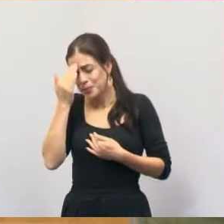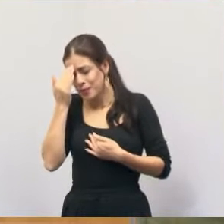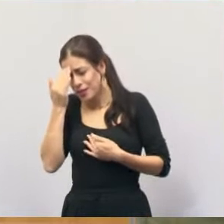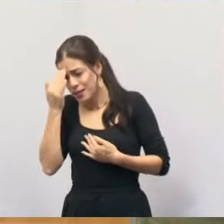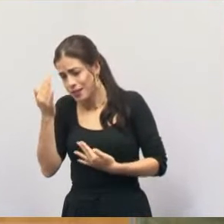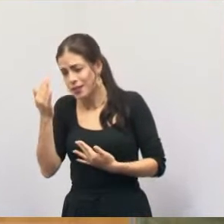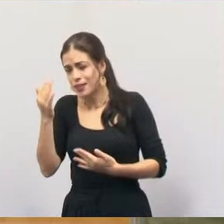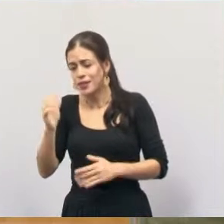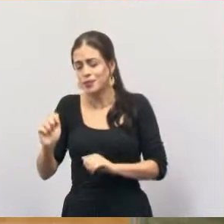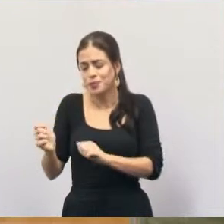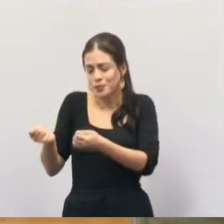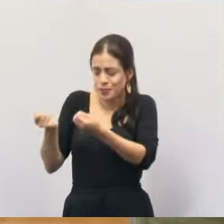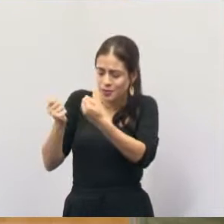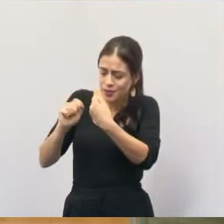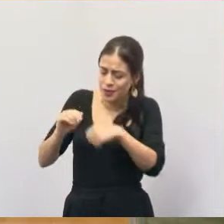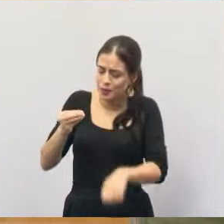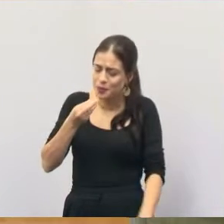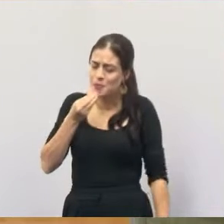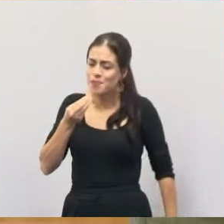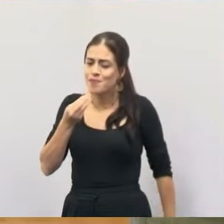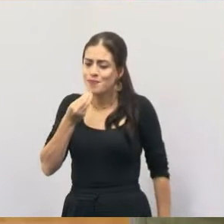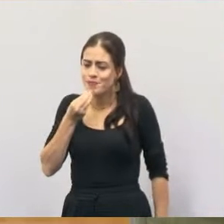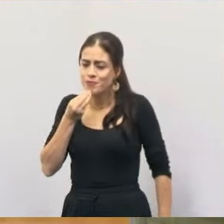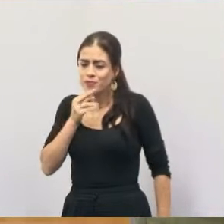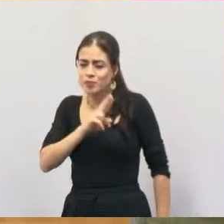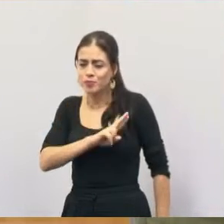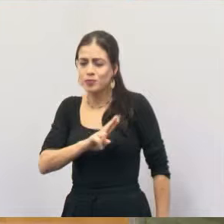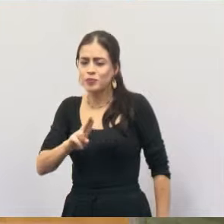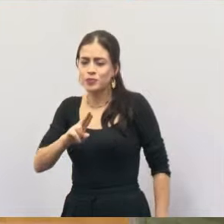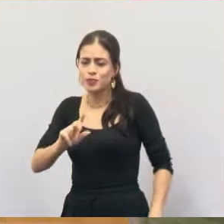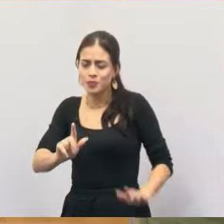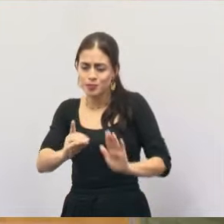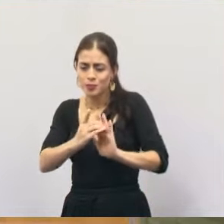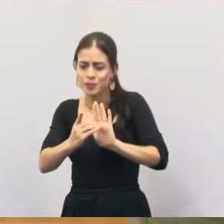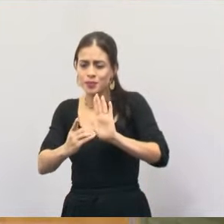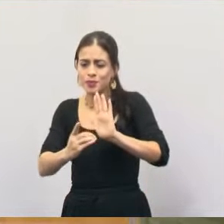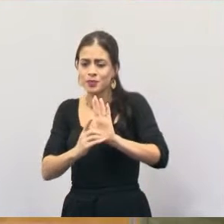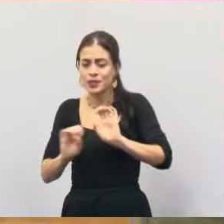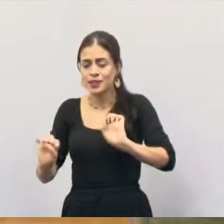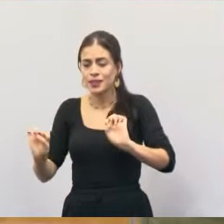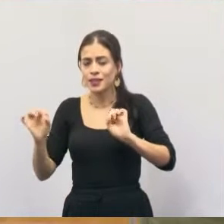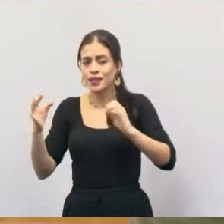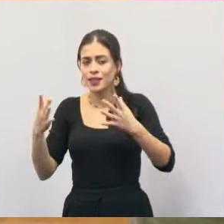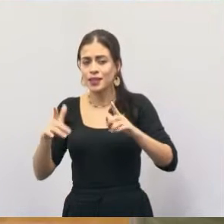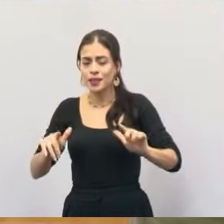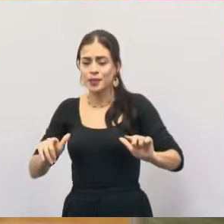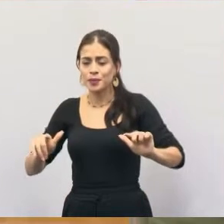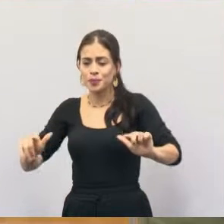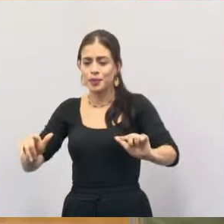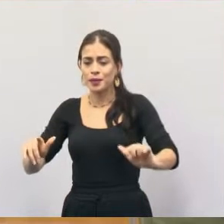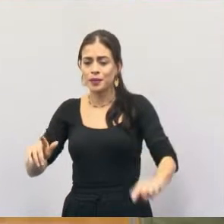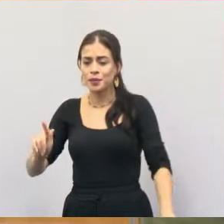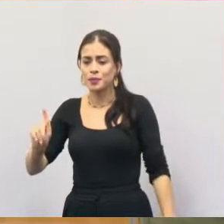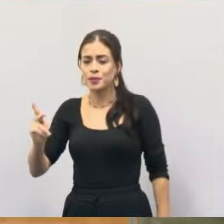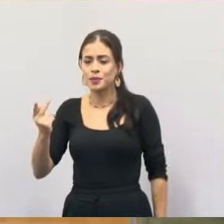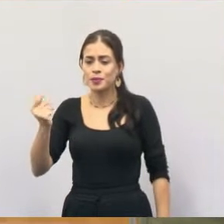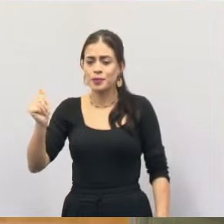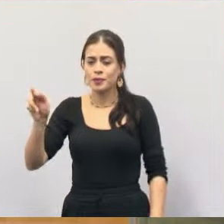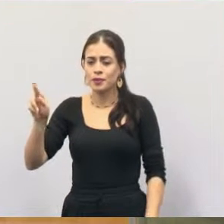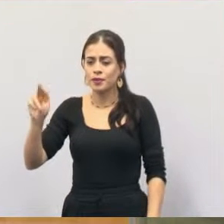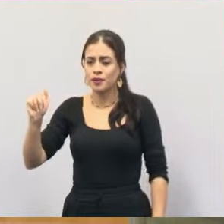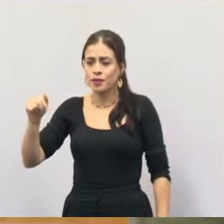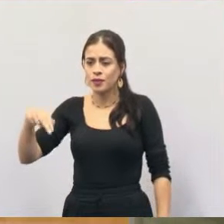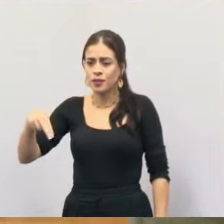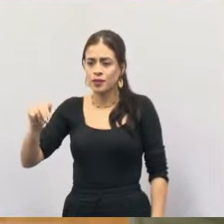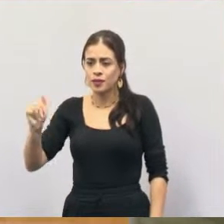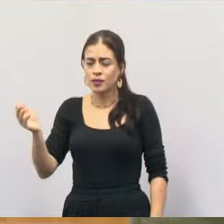oportunidade de homenageá-lo por seu nome a esse decreto que cria o Prêmio Guarana Ramos, onde sua